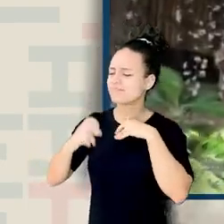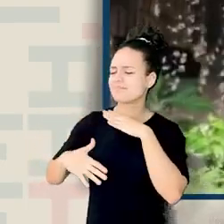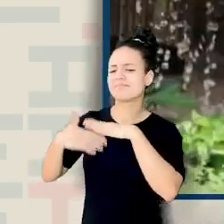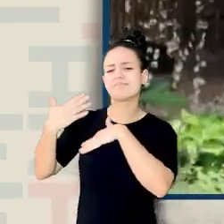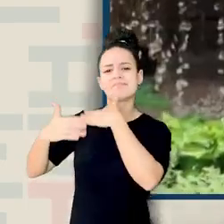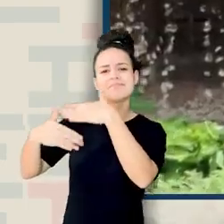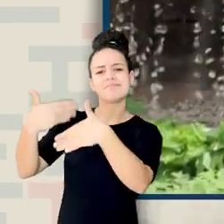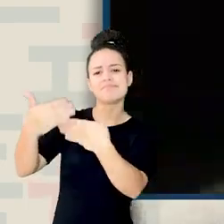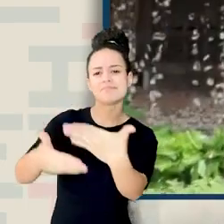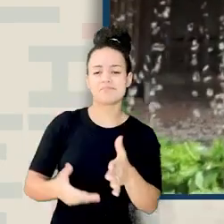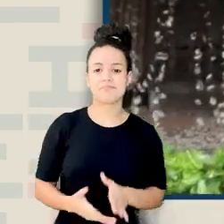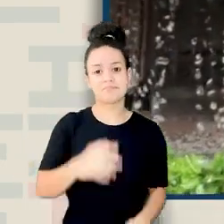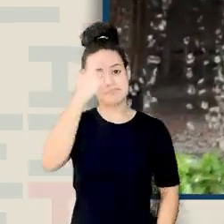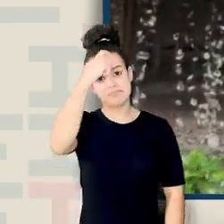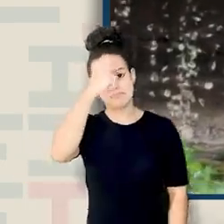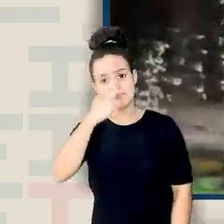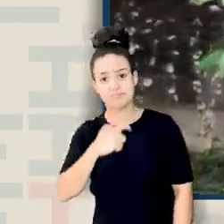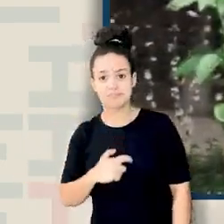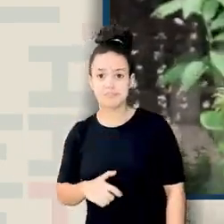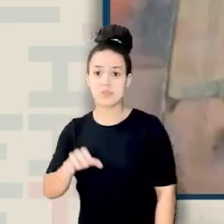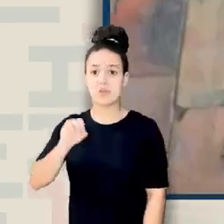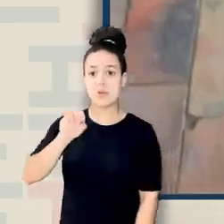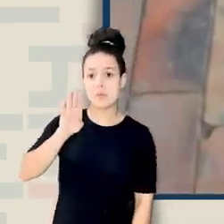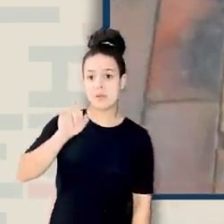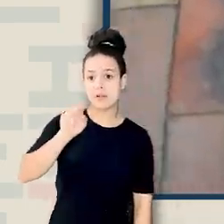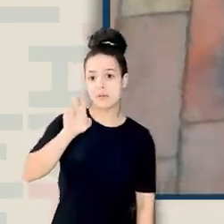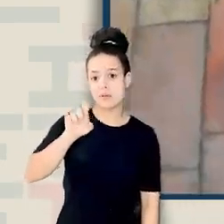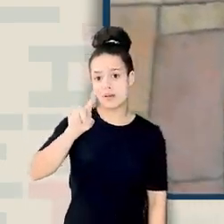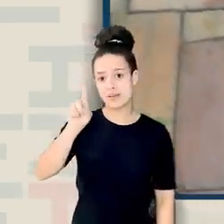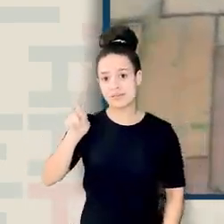ser o baluaê,